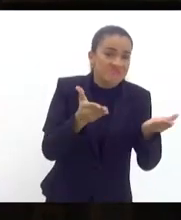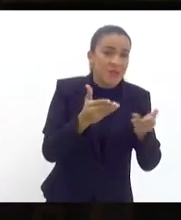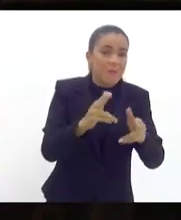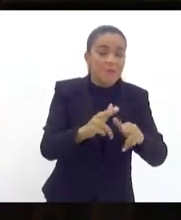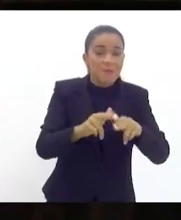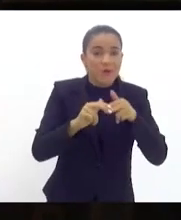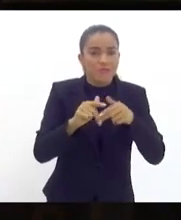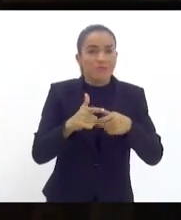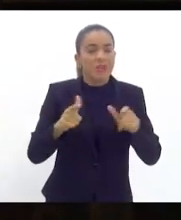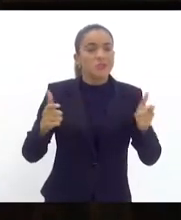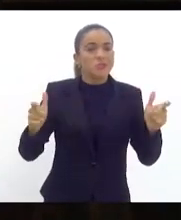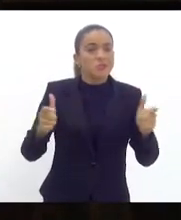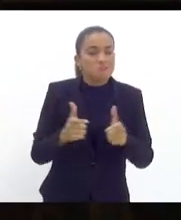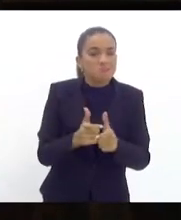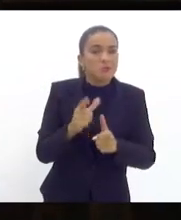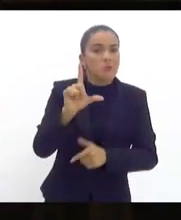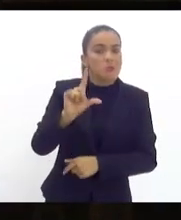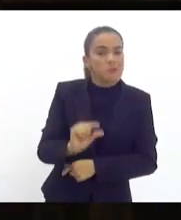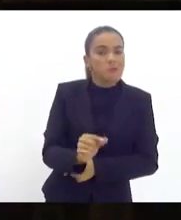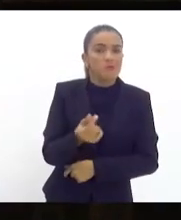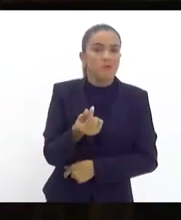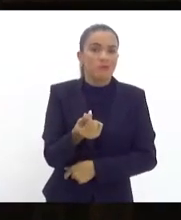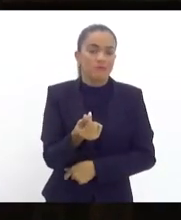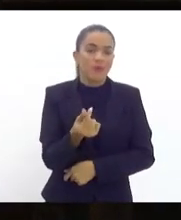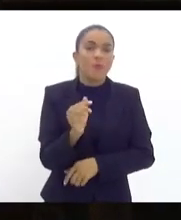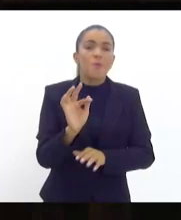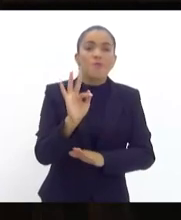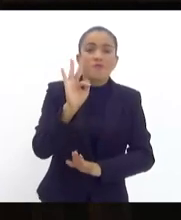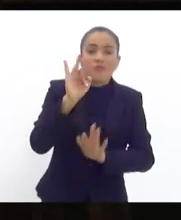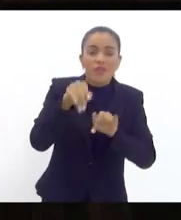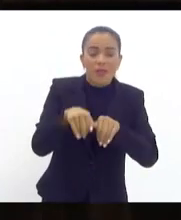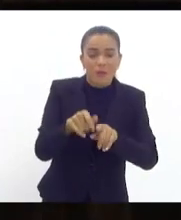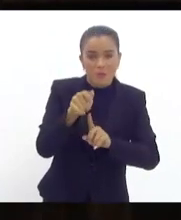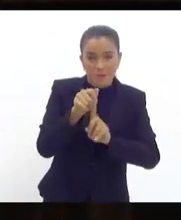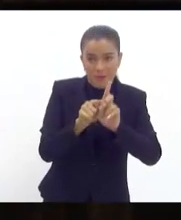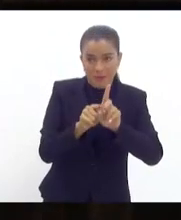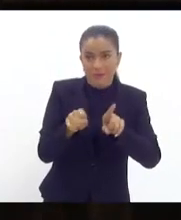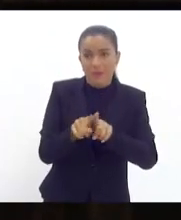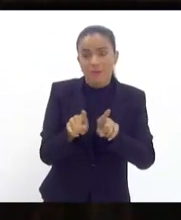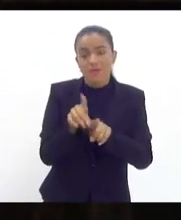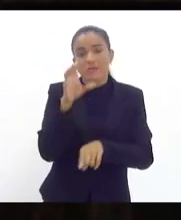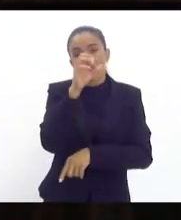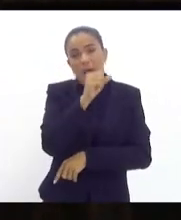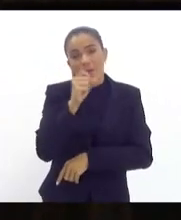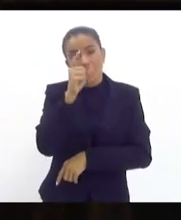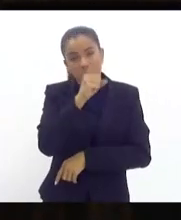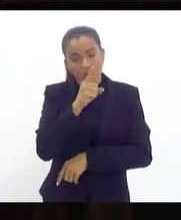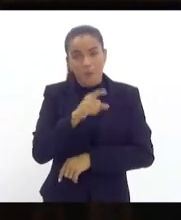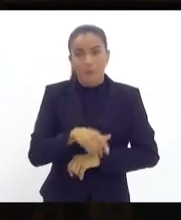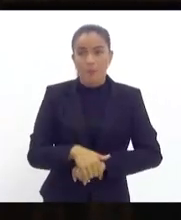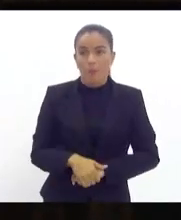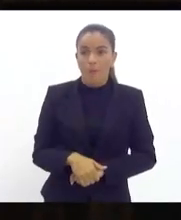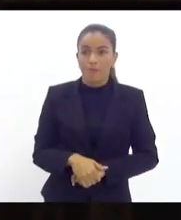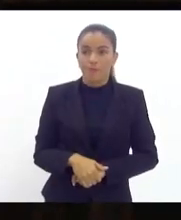isso que reduz um pouco no final do mês né E em finais de semana